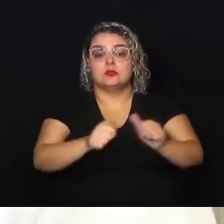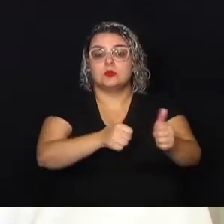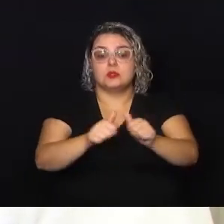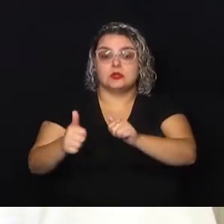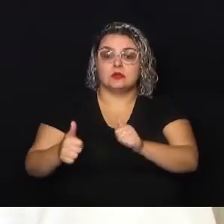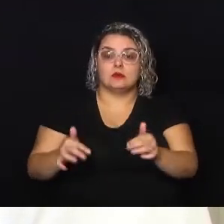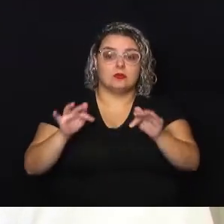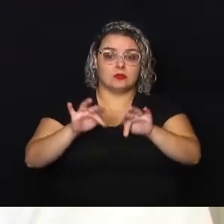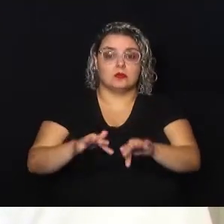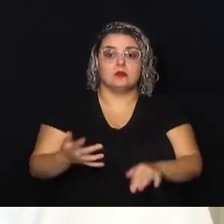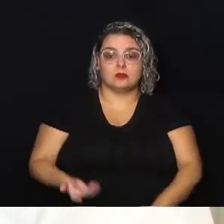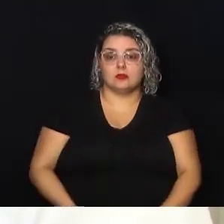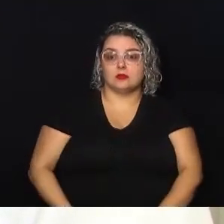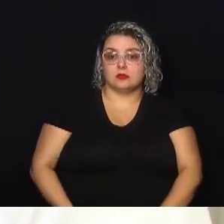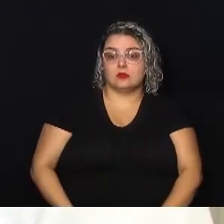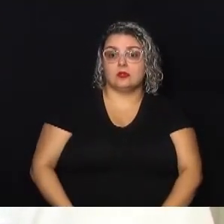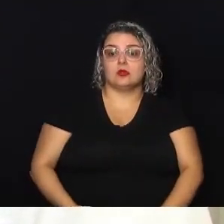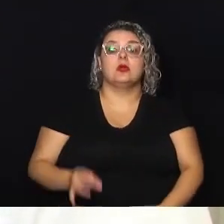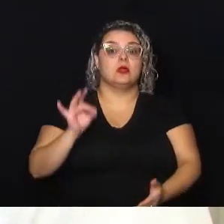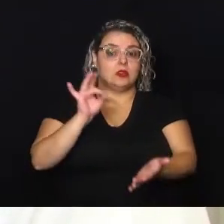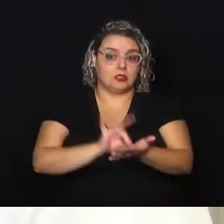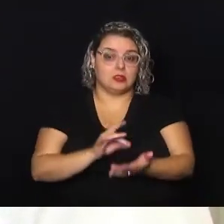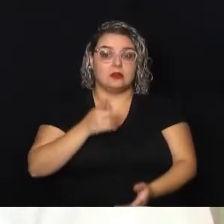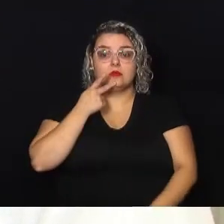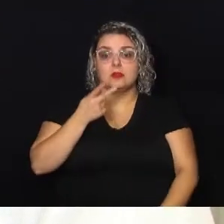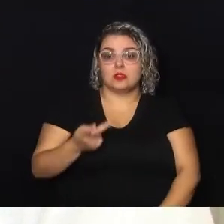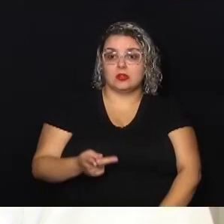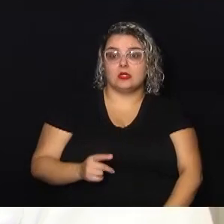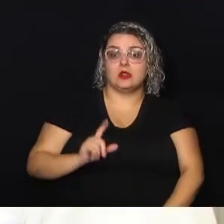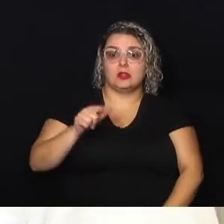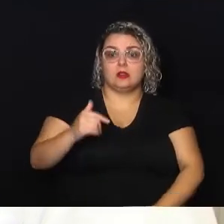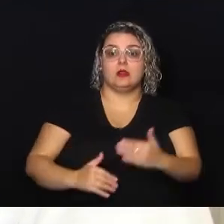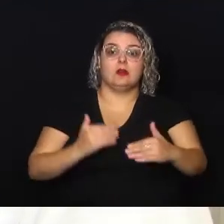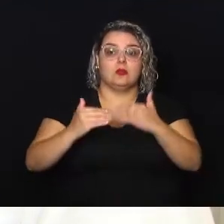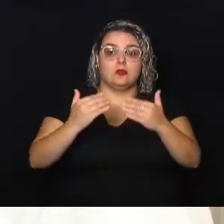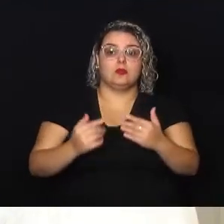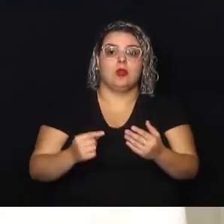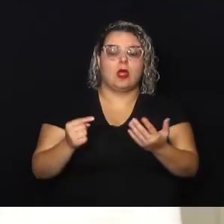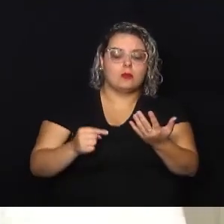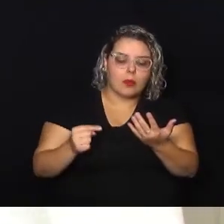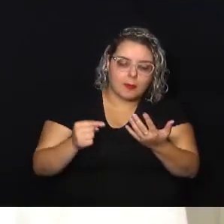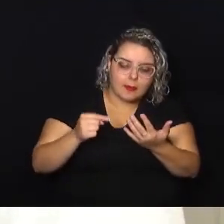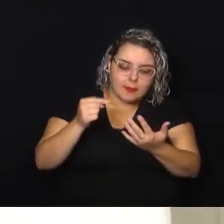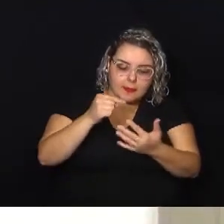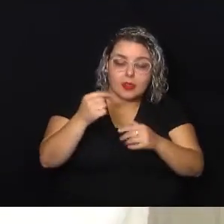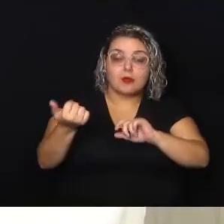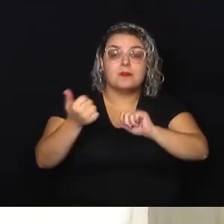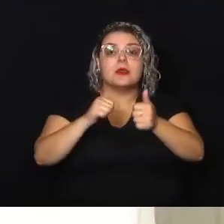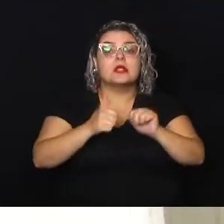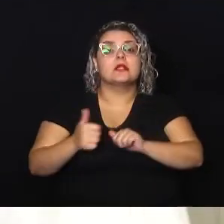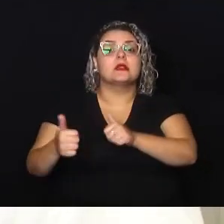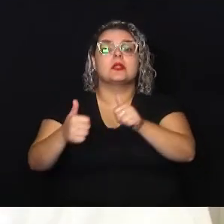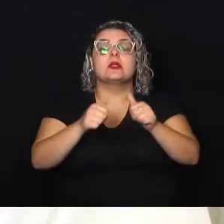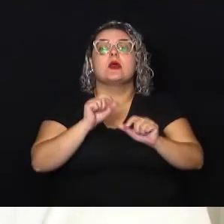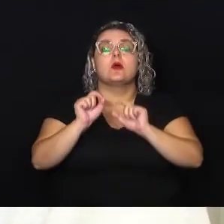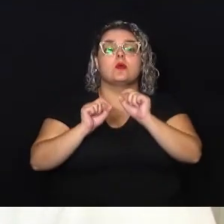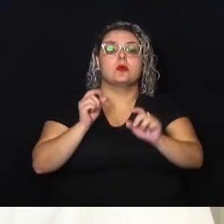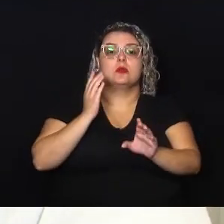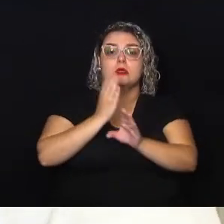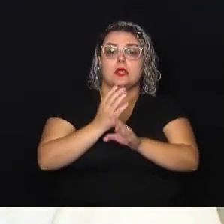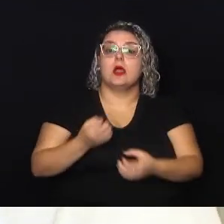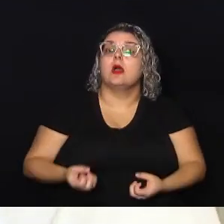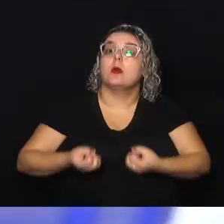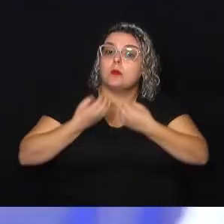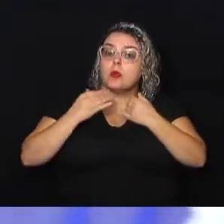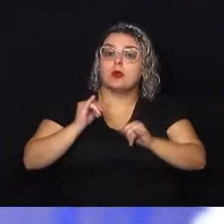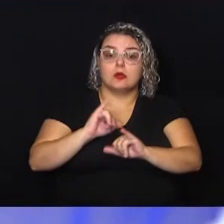que a gente faz a parte das análises reais e das amostras reais que a gente chama né Depois de desenvolver então a gente pega uma uma e vai analisando para ver